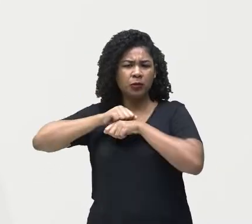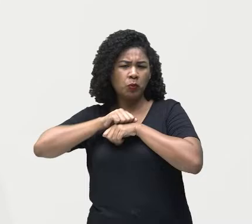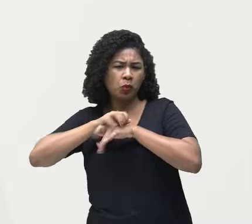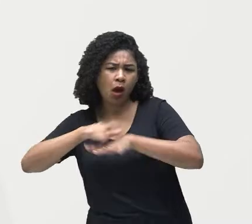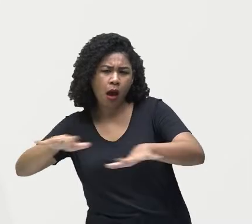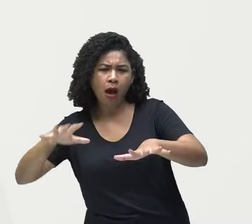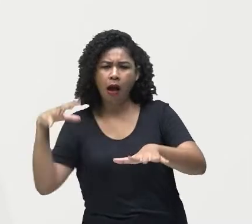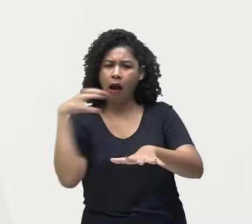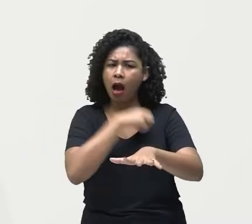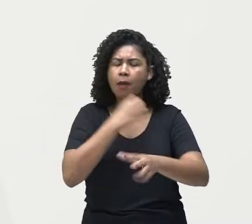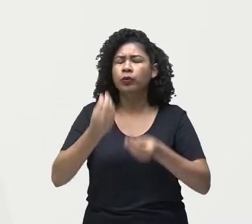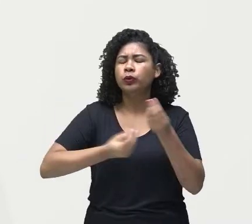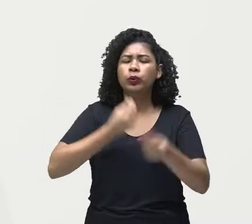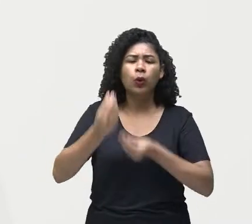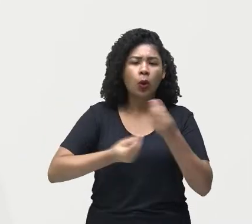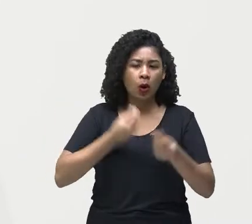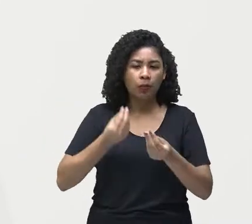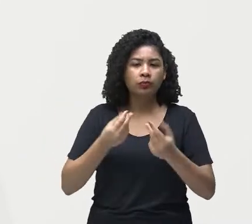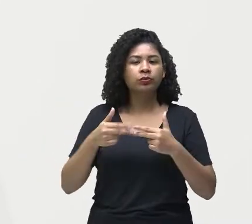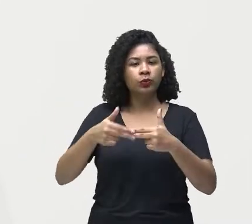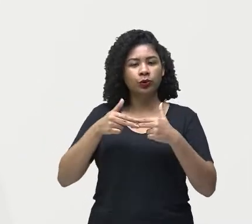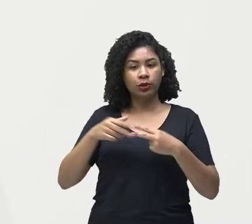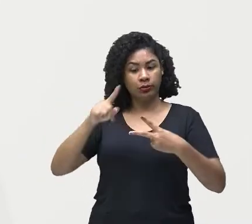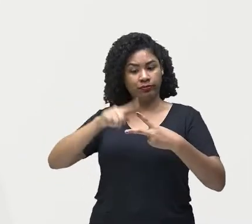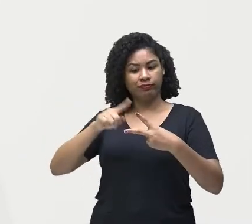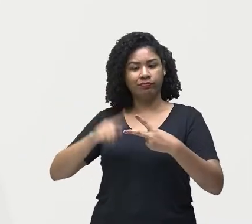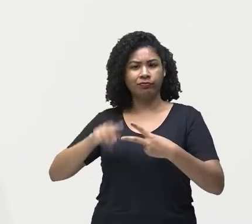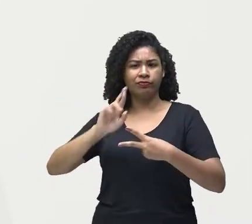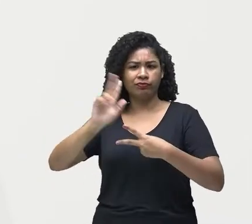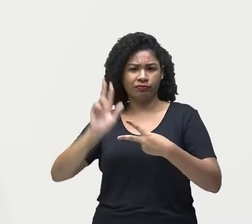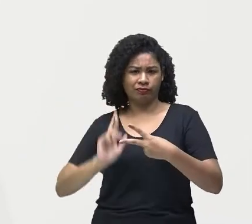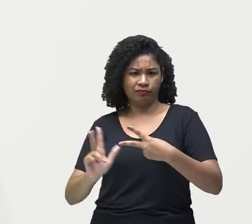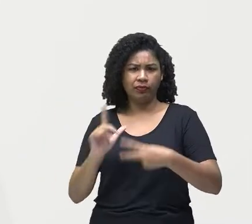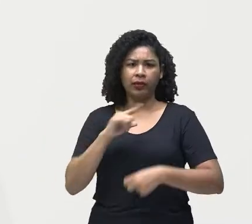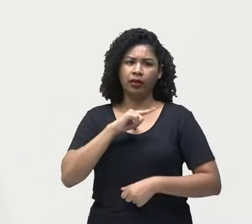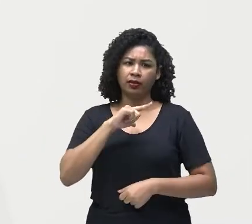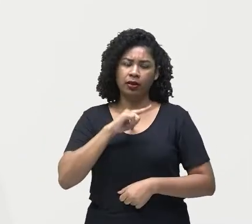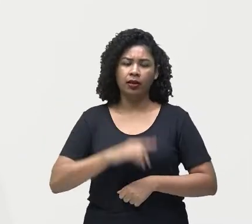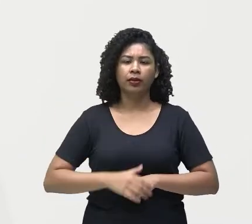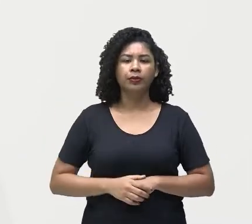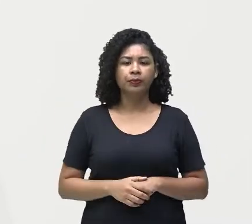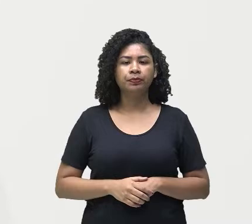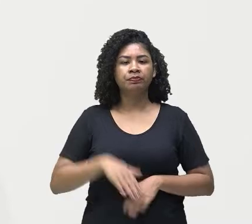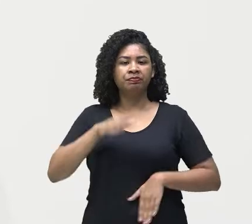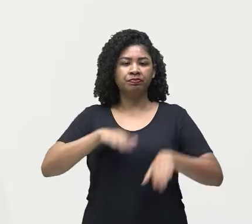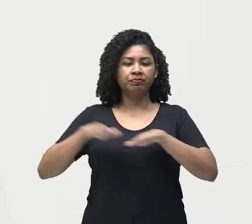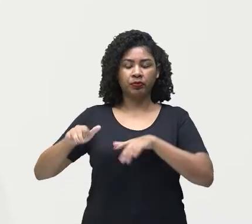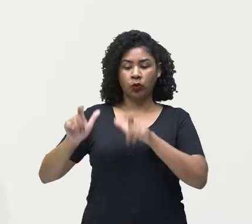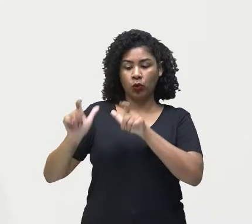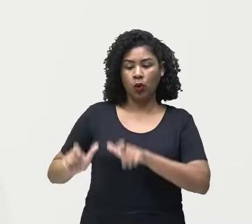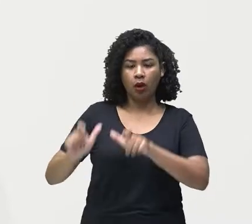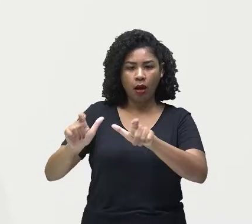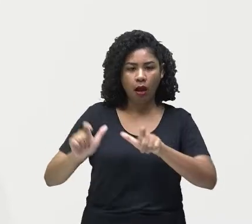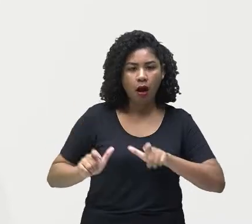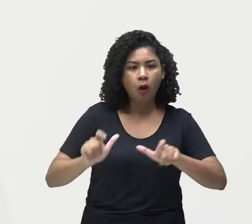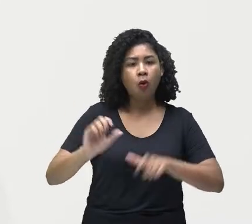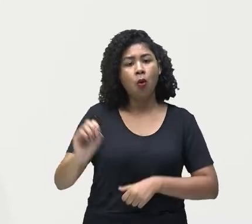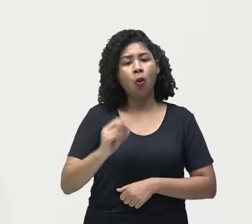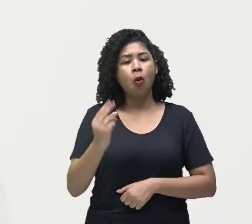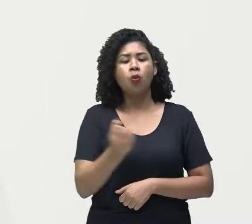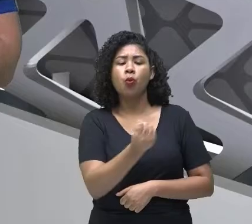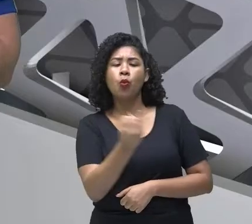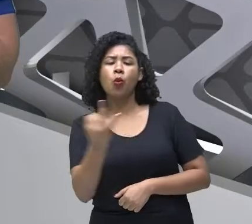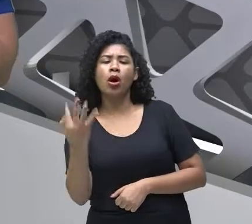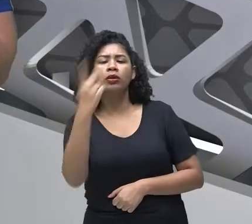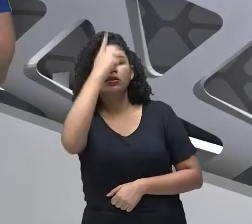acontecendo. Quando você tem a diferença entre onde está acontecendo e quantas pessoas, qual é a